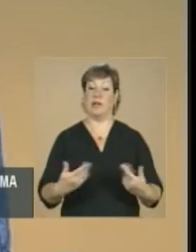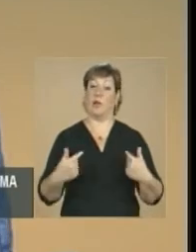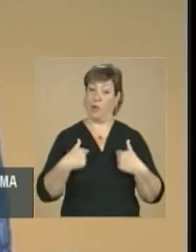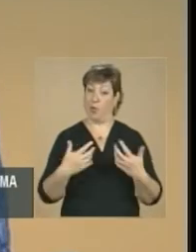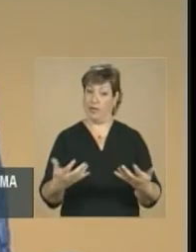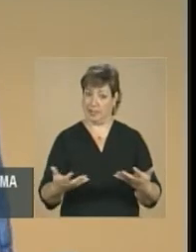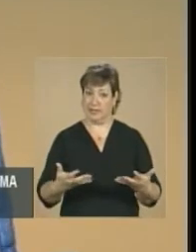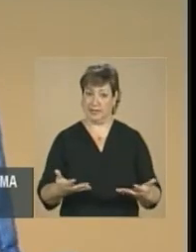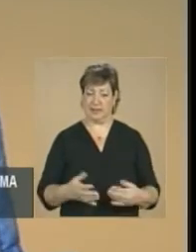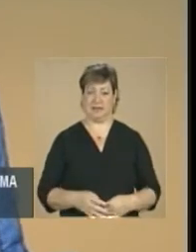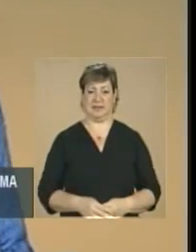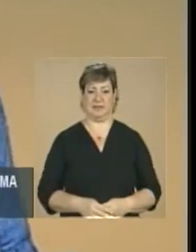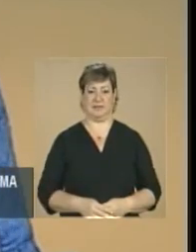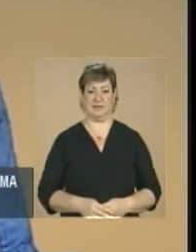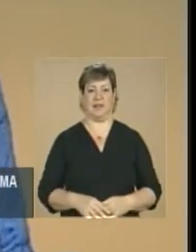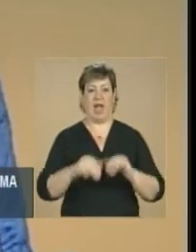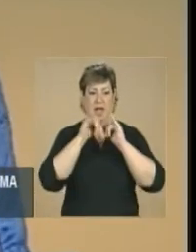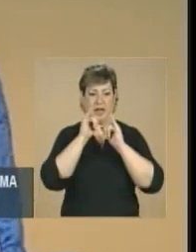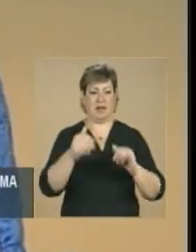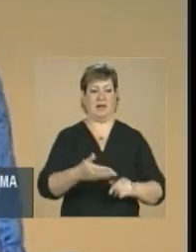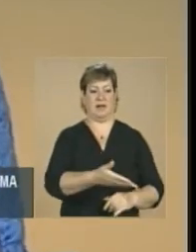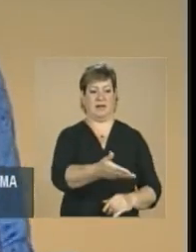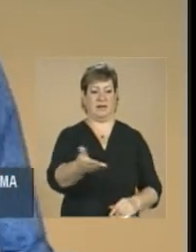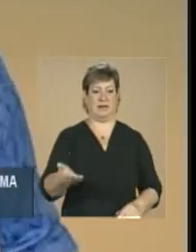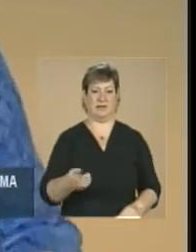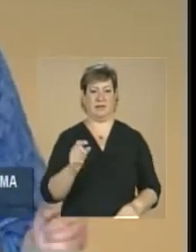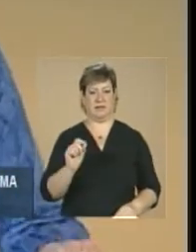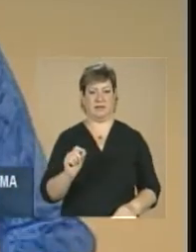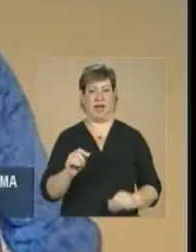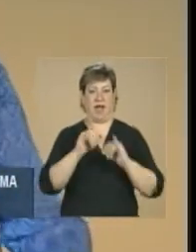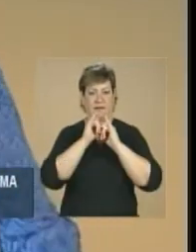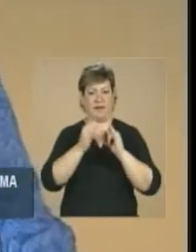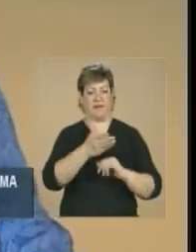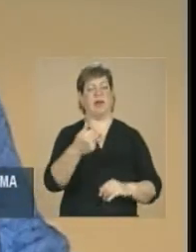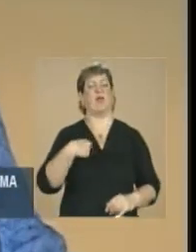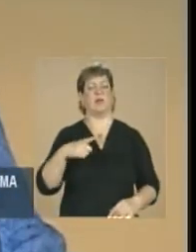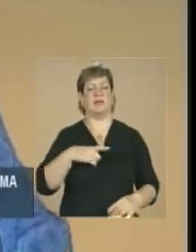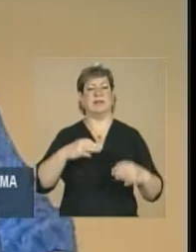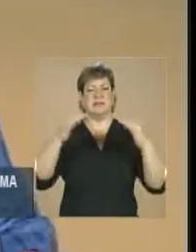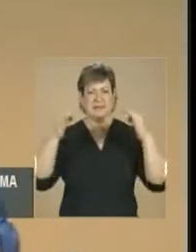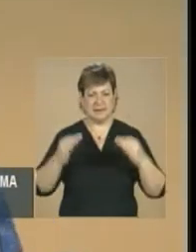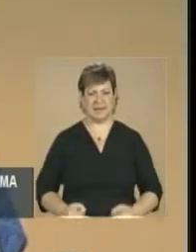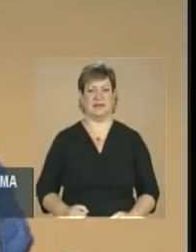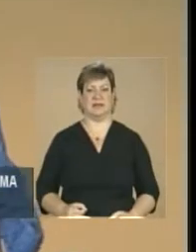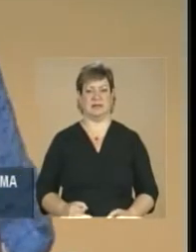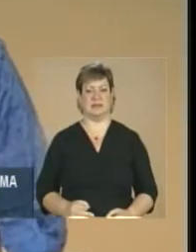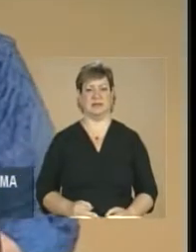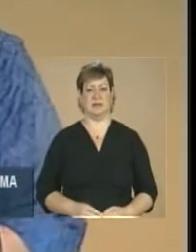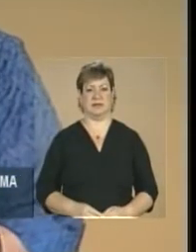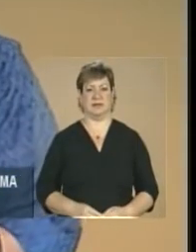portanto, dizer para vocês que eu tenho certeza que